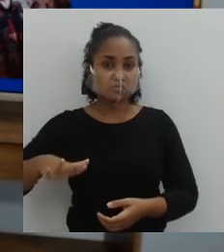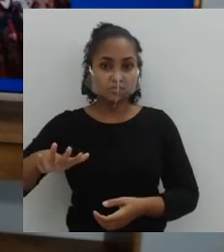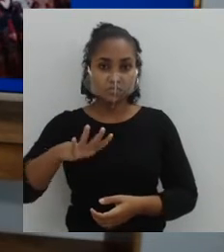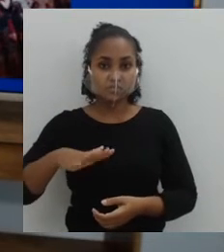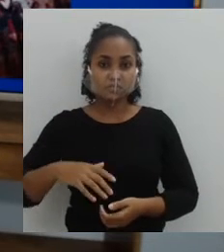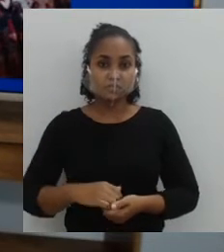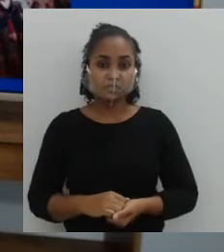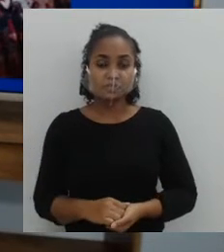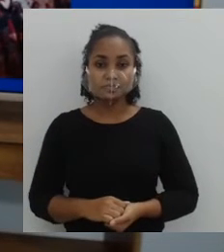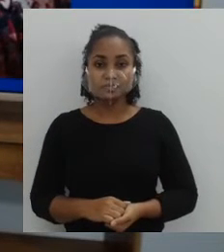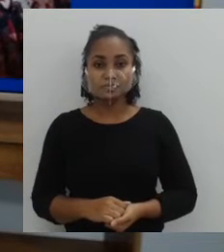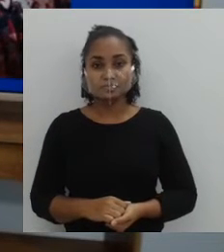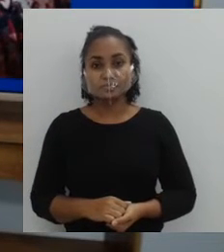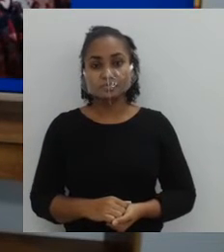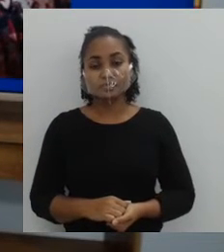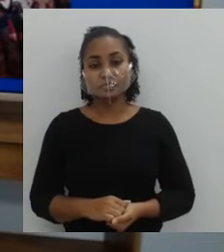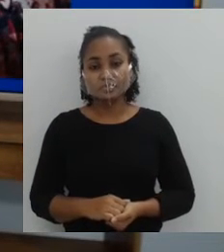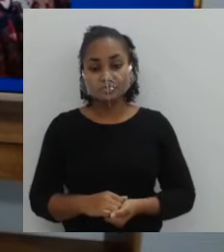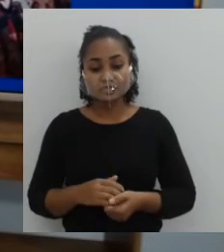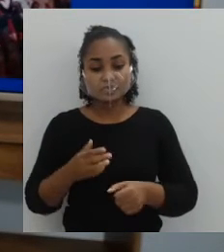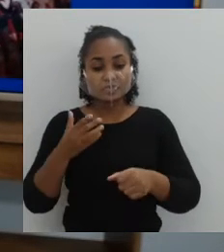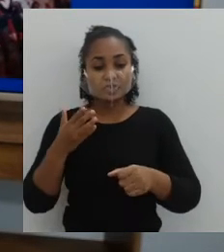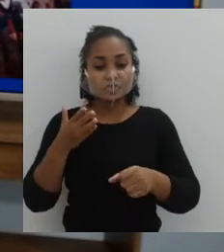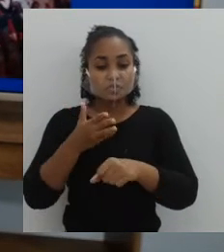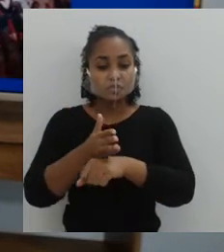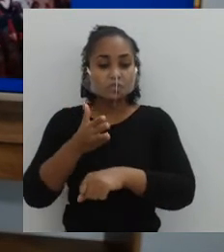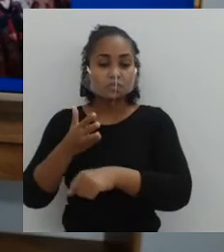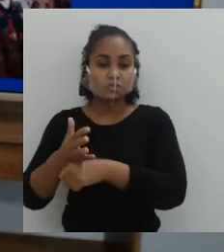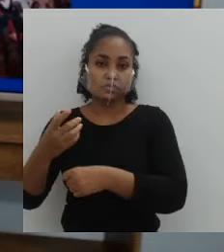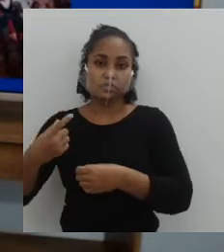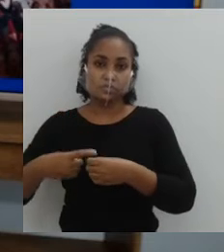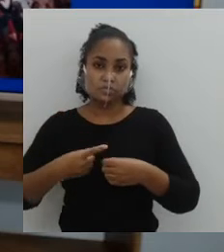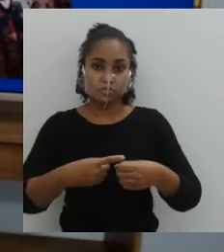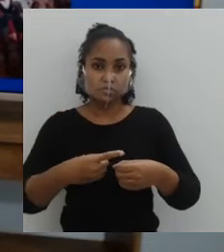suas tropas invadindo a parte interiorana da Bahia.